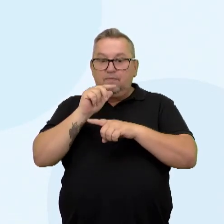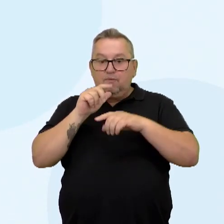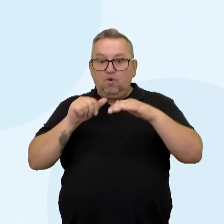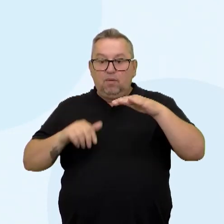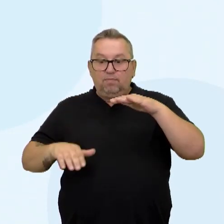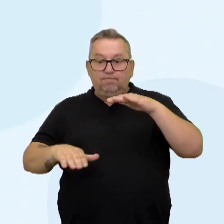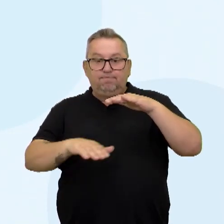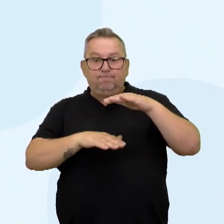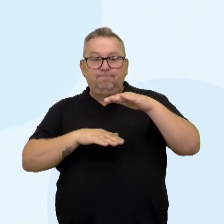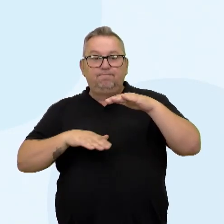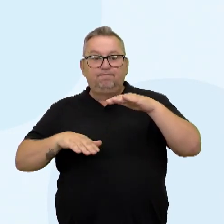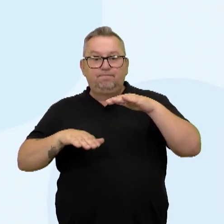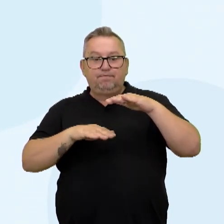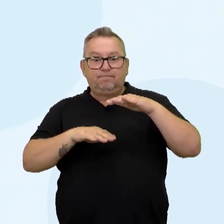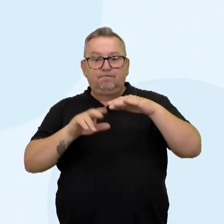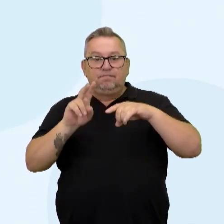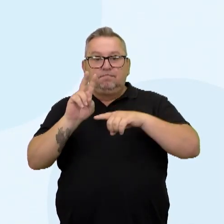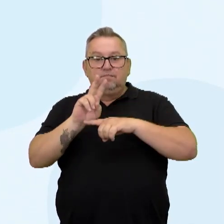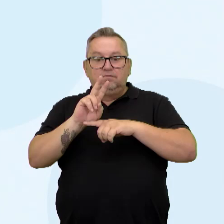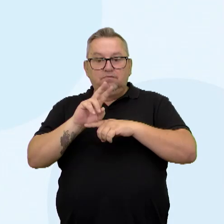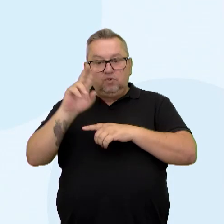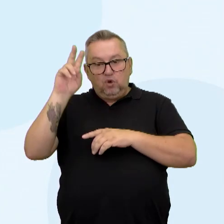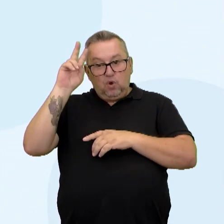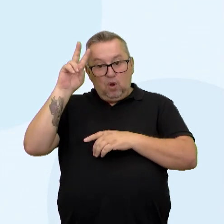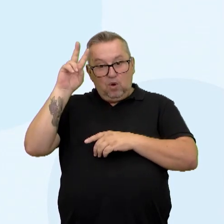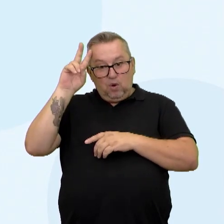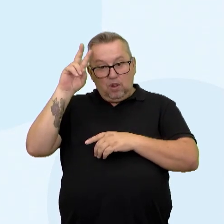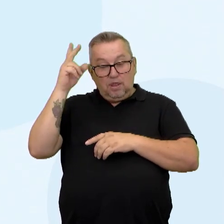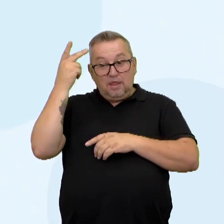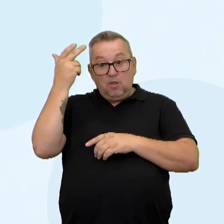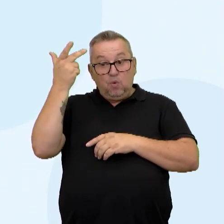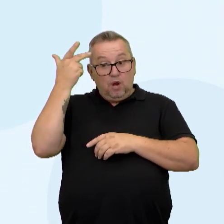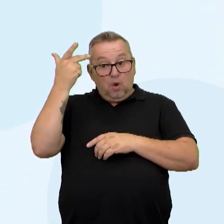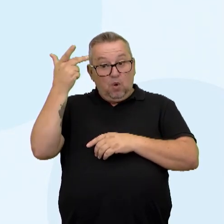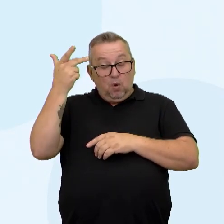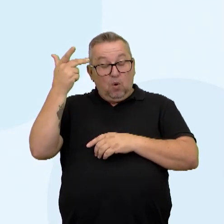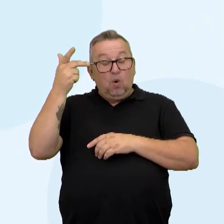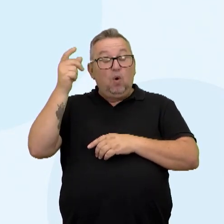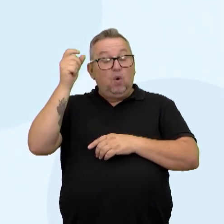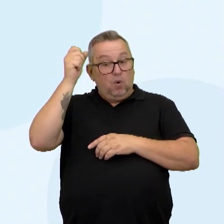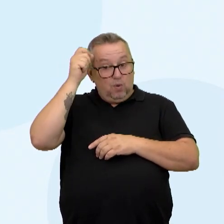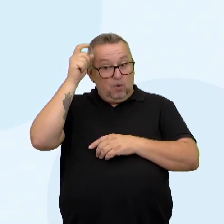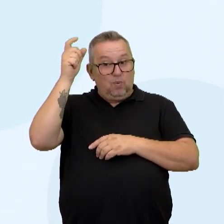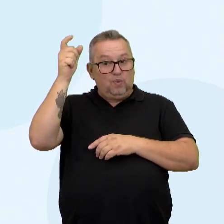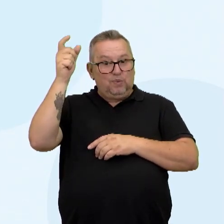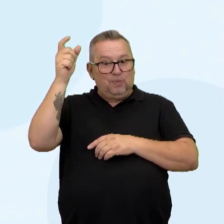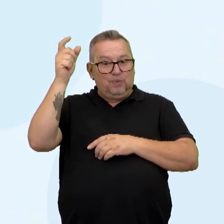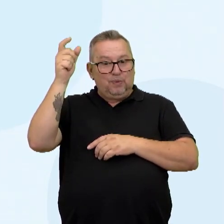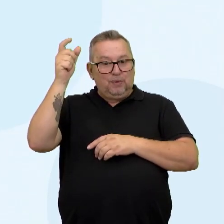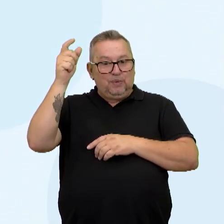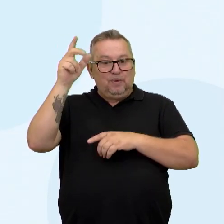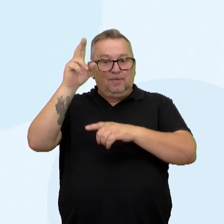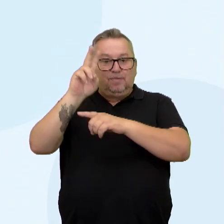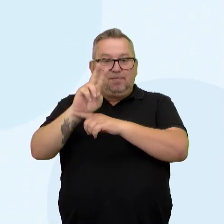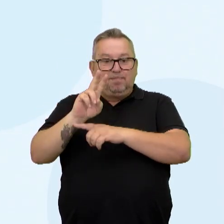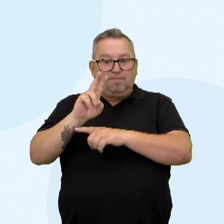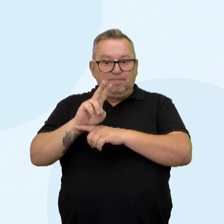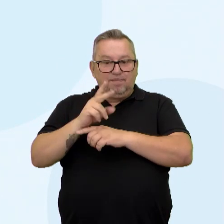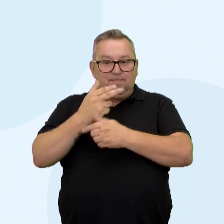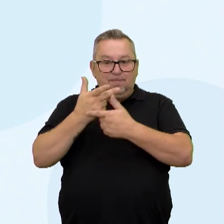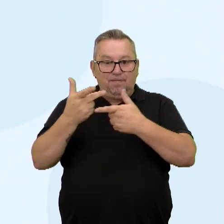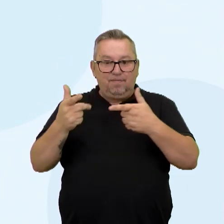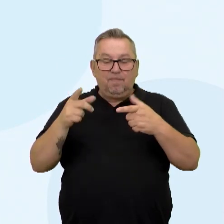água subterrânea, manutenção do patrimônio histórico, natural e cultural, conservação das